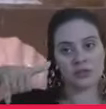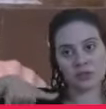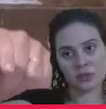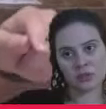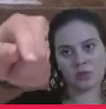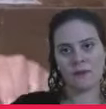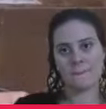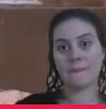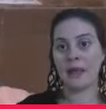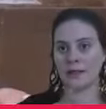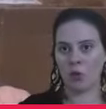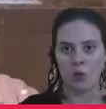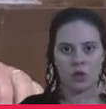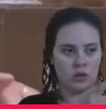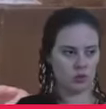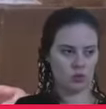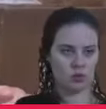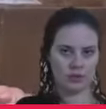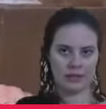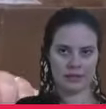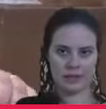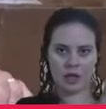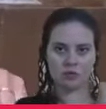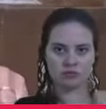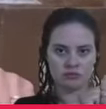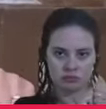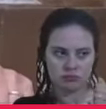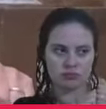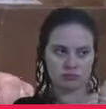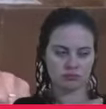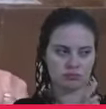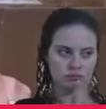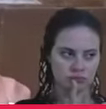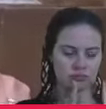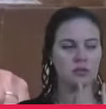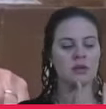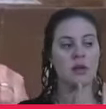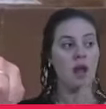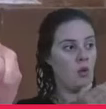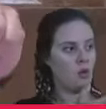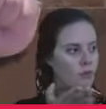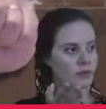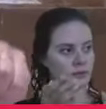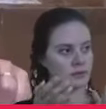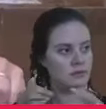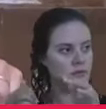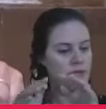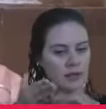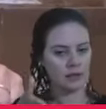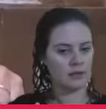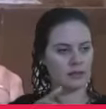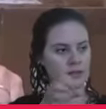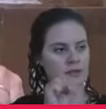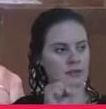o Dr Ricardo Capelli já tava próximo a mim eu convidei o Dr Ricardo para nós entrarmos no CMP o comandante